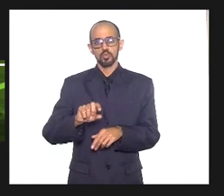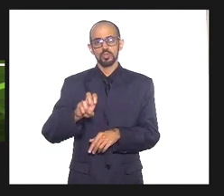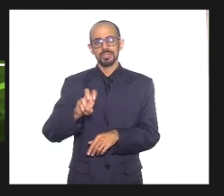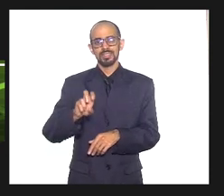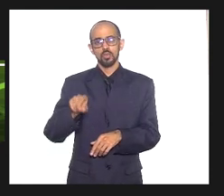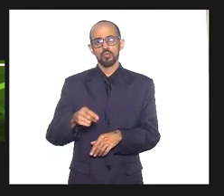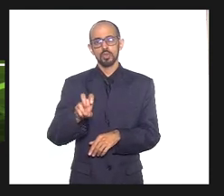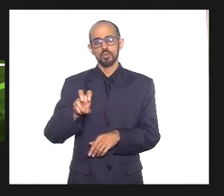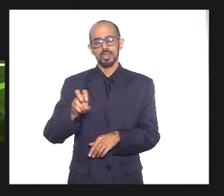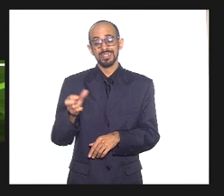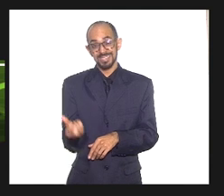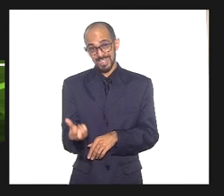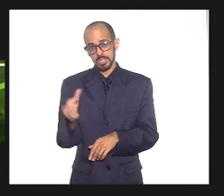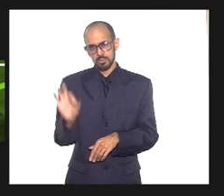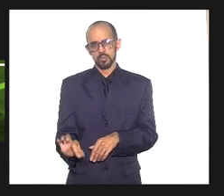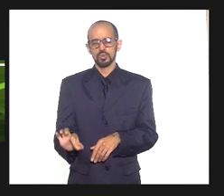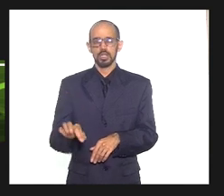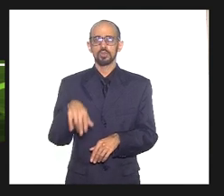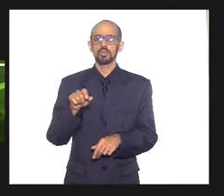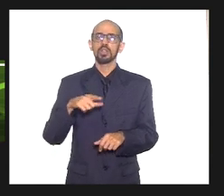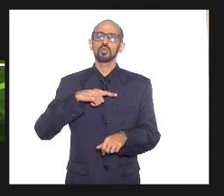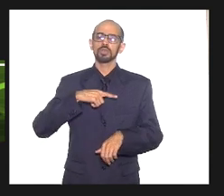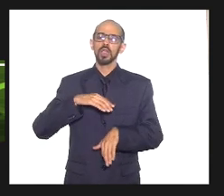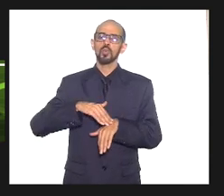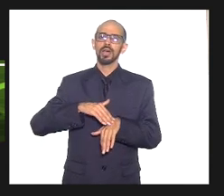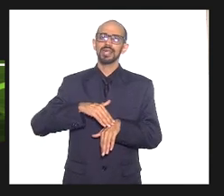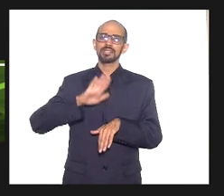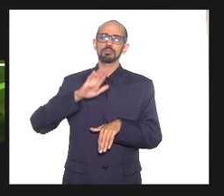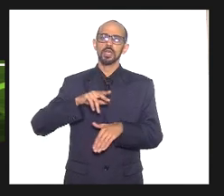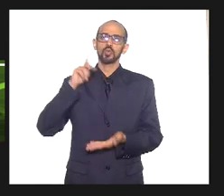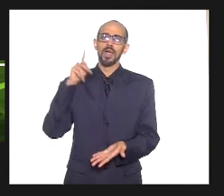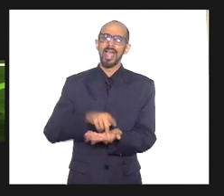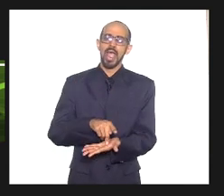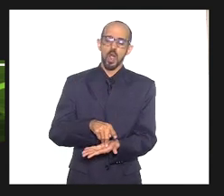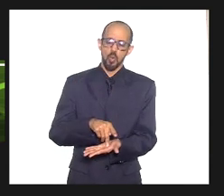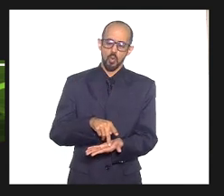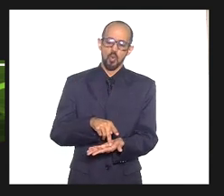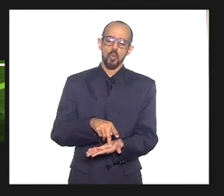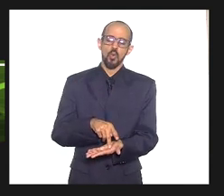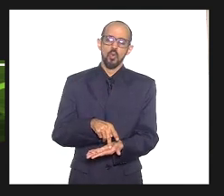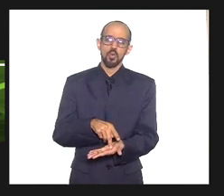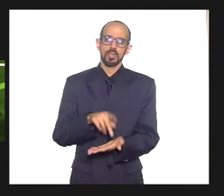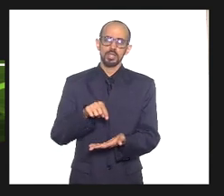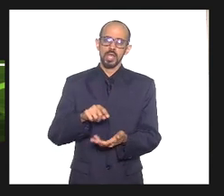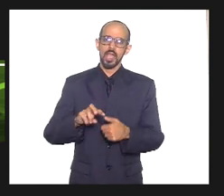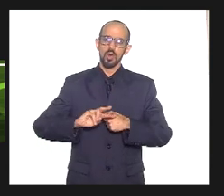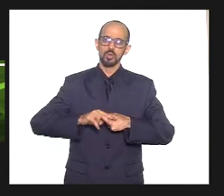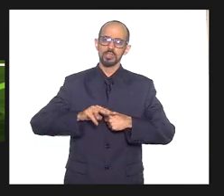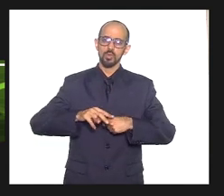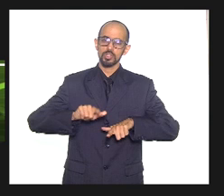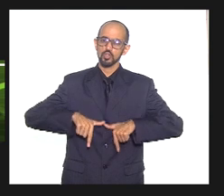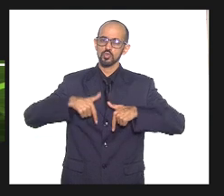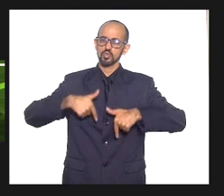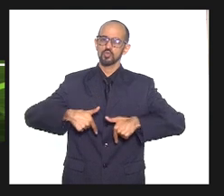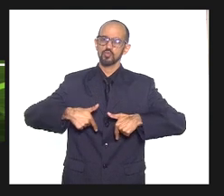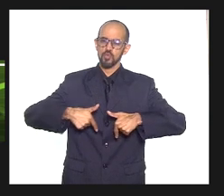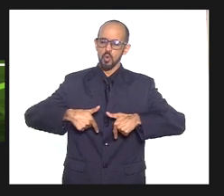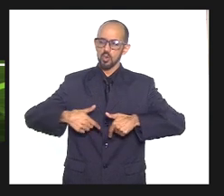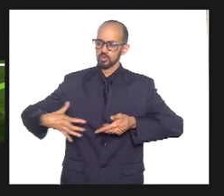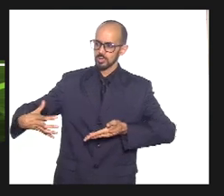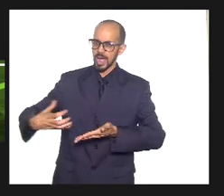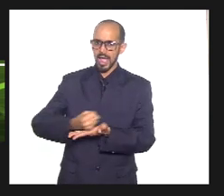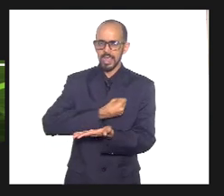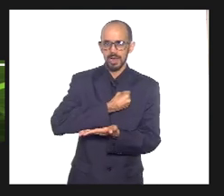5,6% de crescimento. Então, um crescimento real, o que é fruto do esforço da arrecadação,